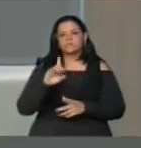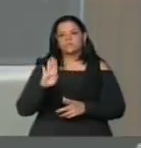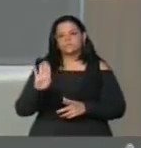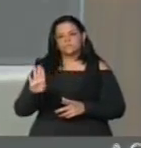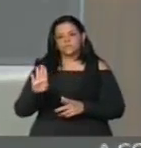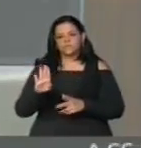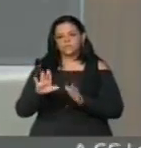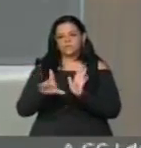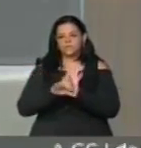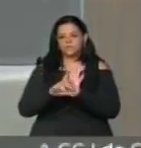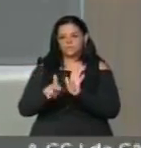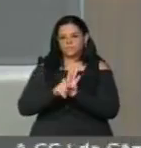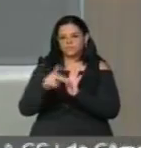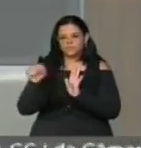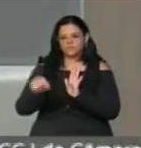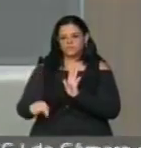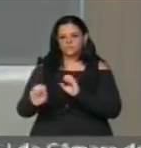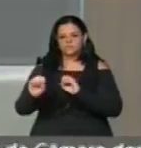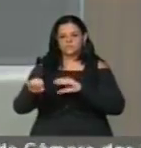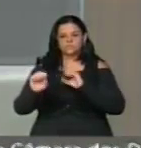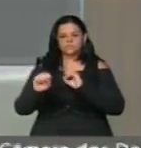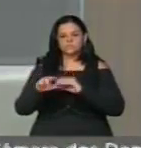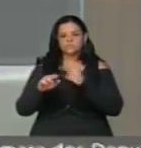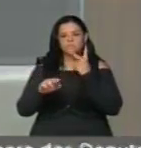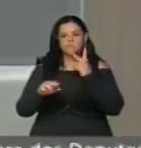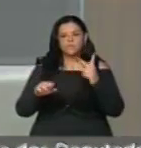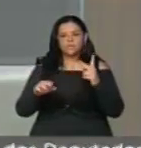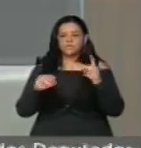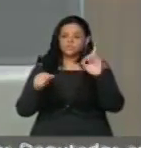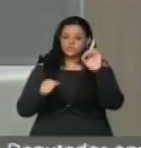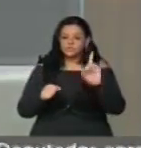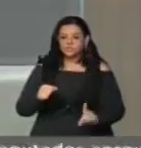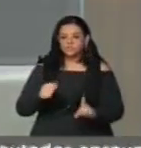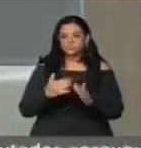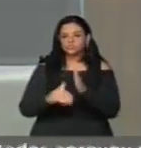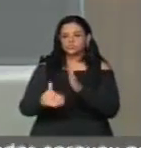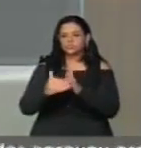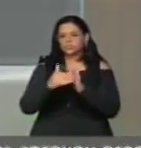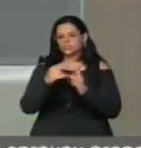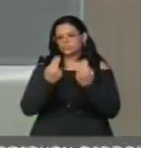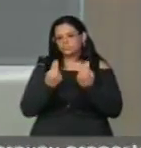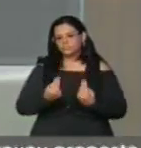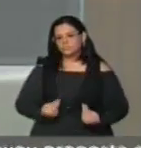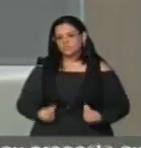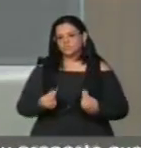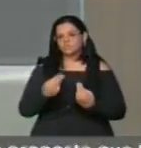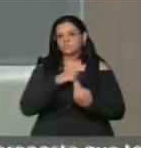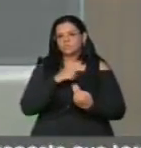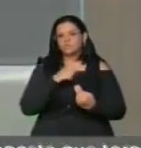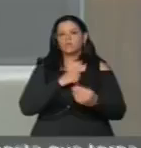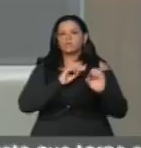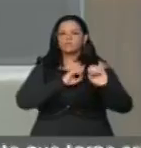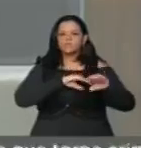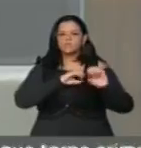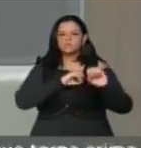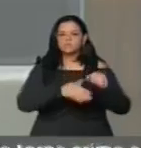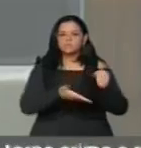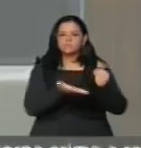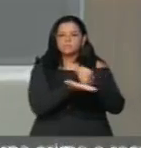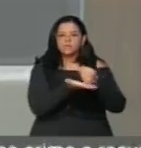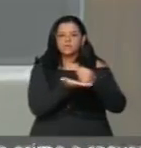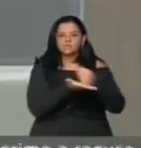Nacional afirma que é direito de todo ser humano o acesso à educação básica. E a Declaração Universal de Direitos